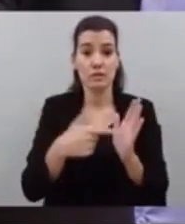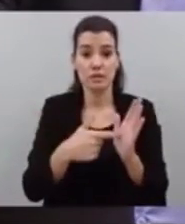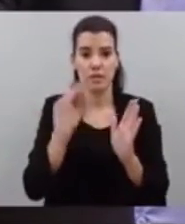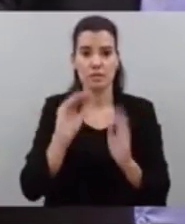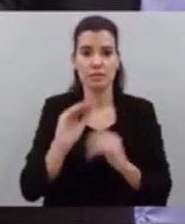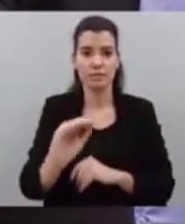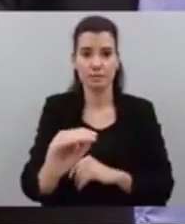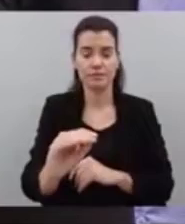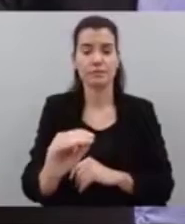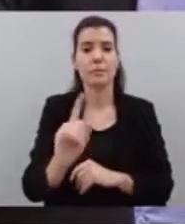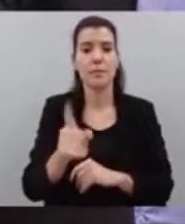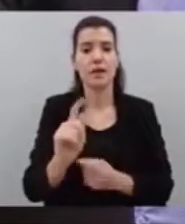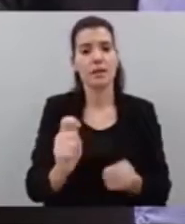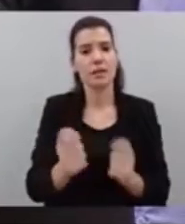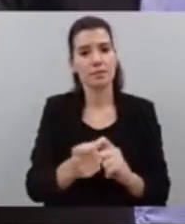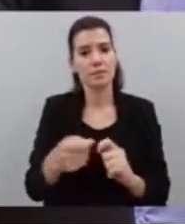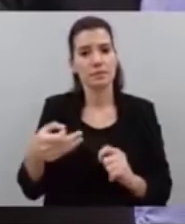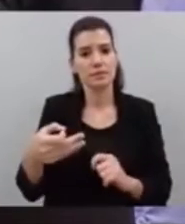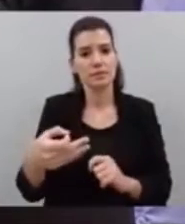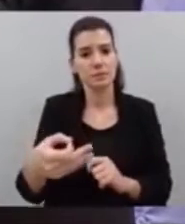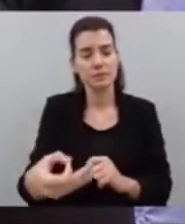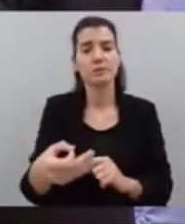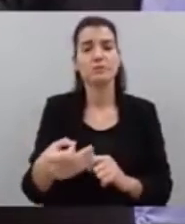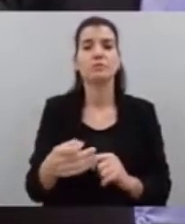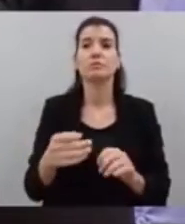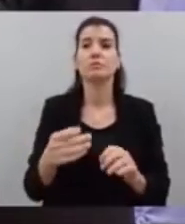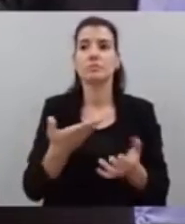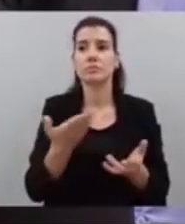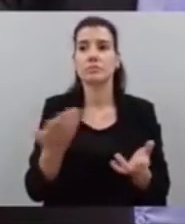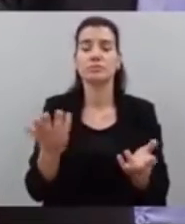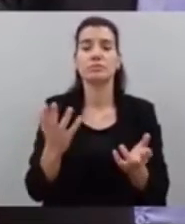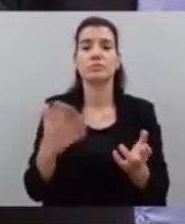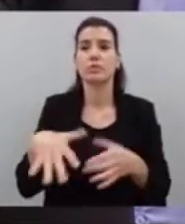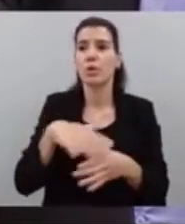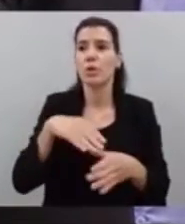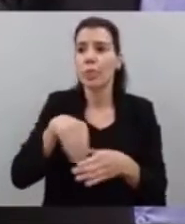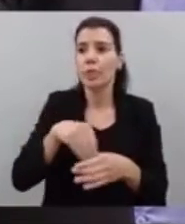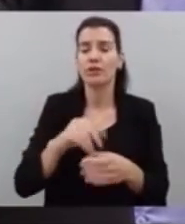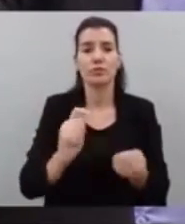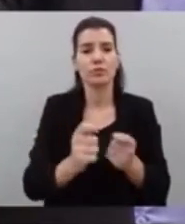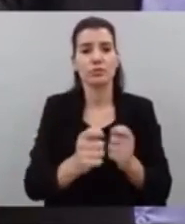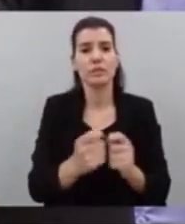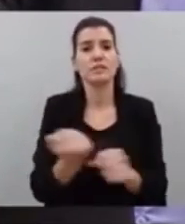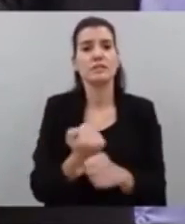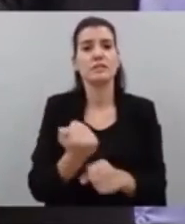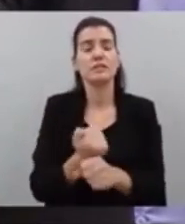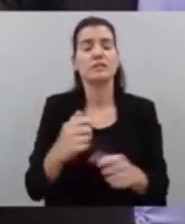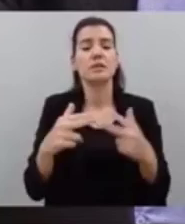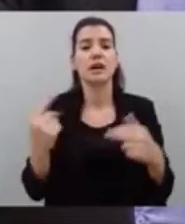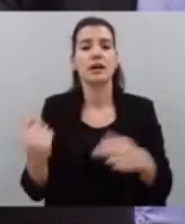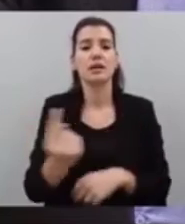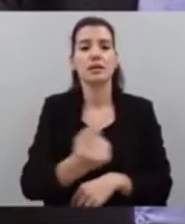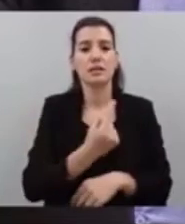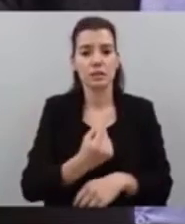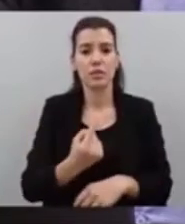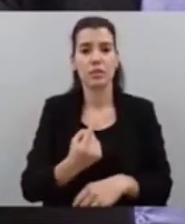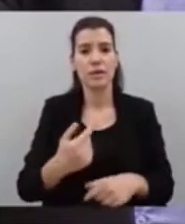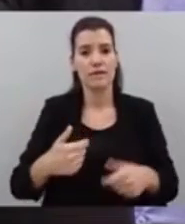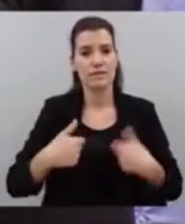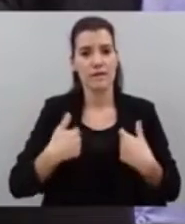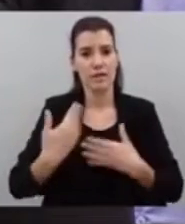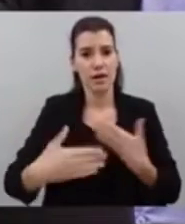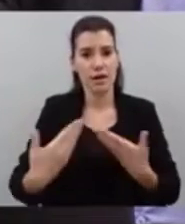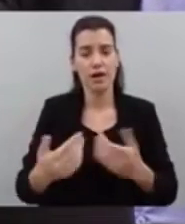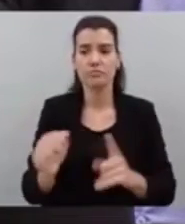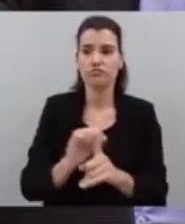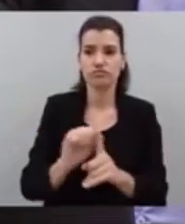promova a adaptação contínua da organização às mudanças de contexto, assumindo cada serviço municipal um papel ativo no aperfeiçoamento contínuo